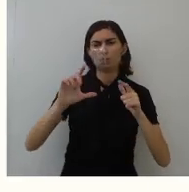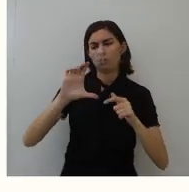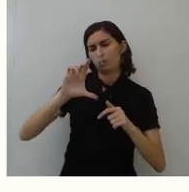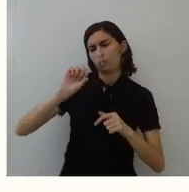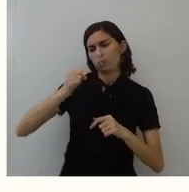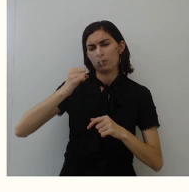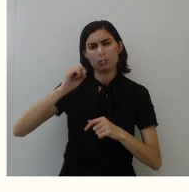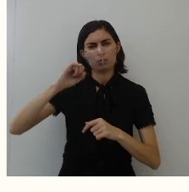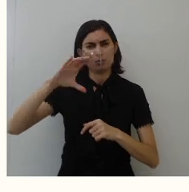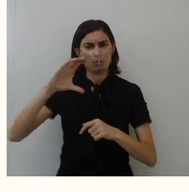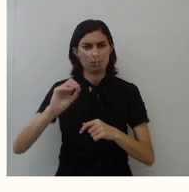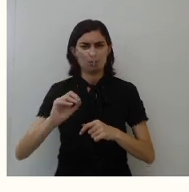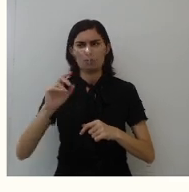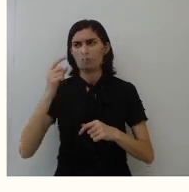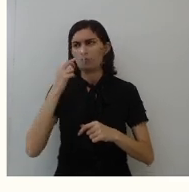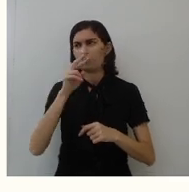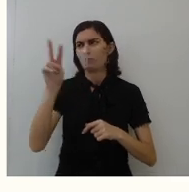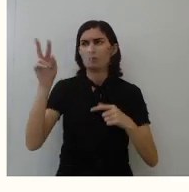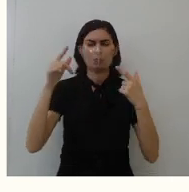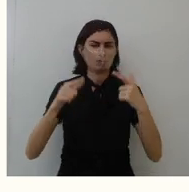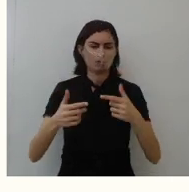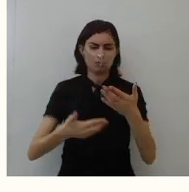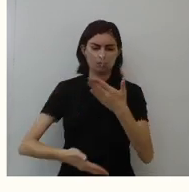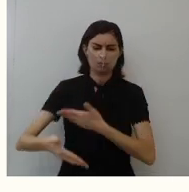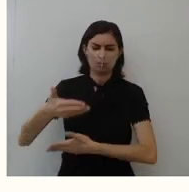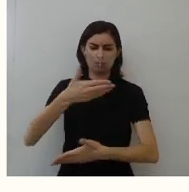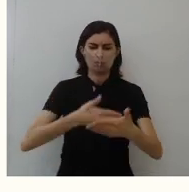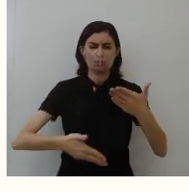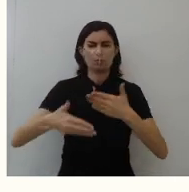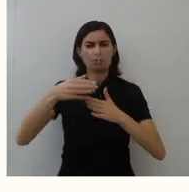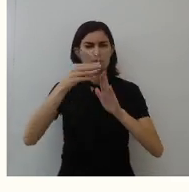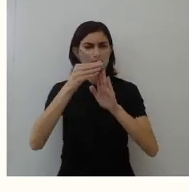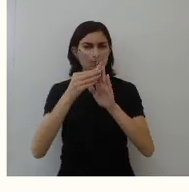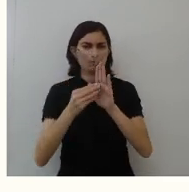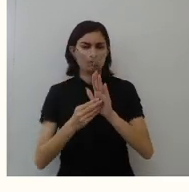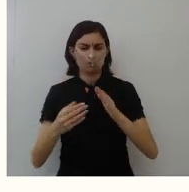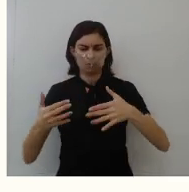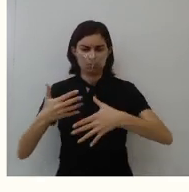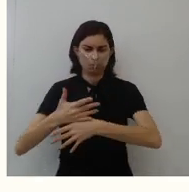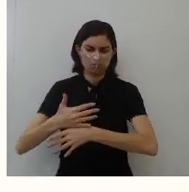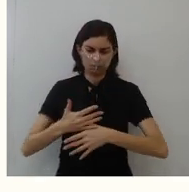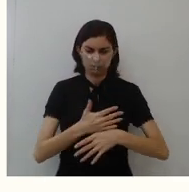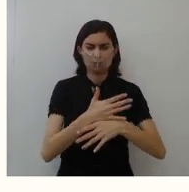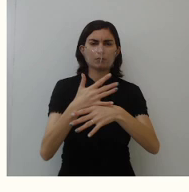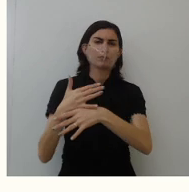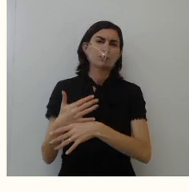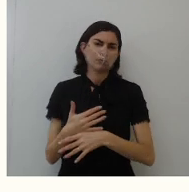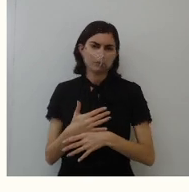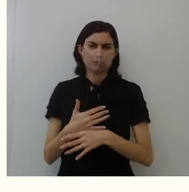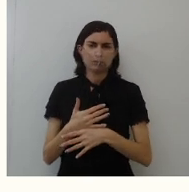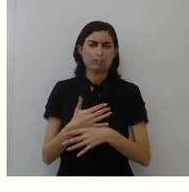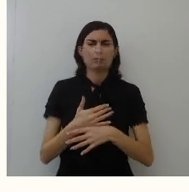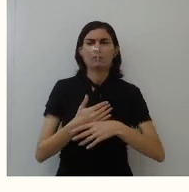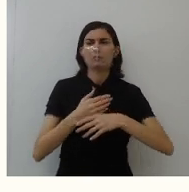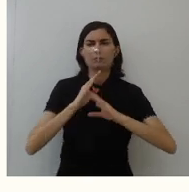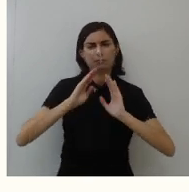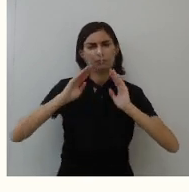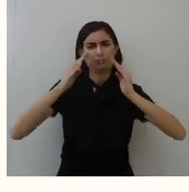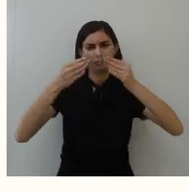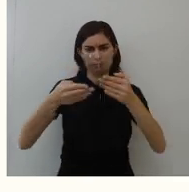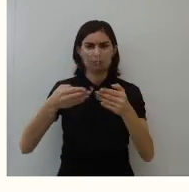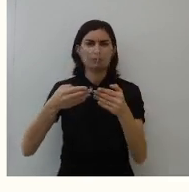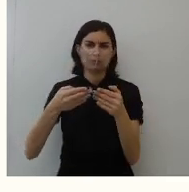clássico, onde as relações que se estabelecem entre as cidades são relações